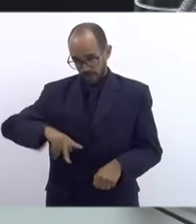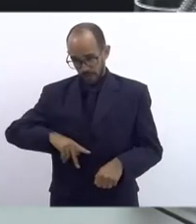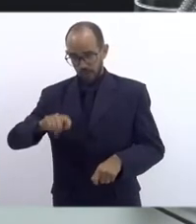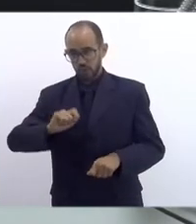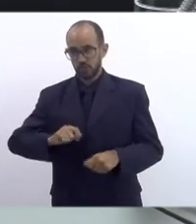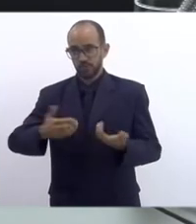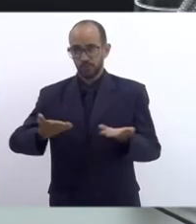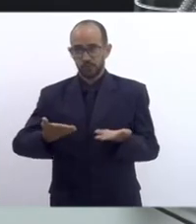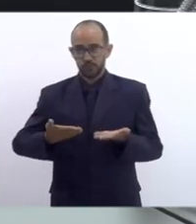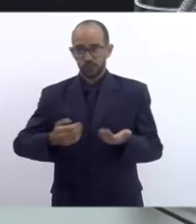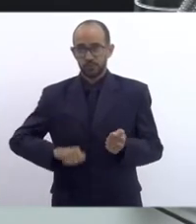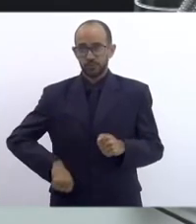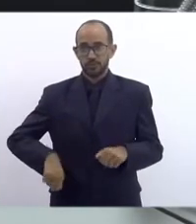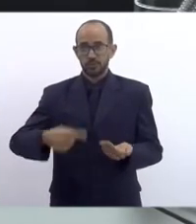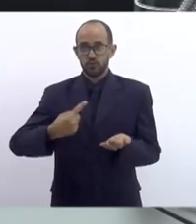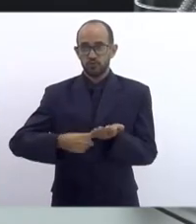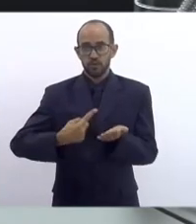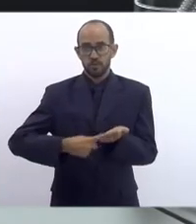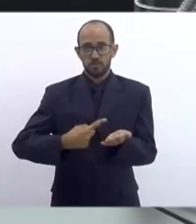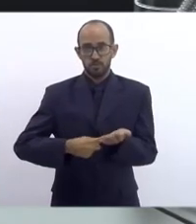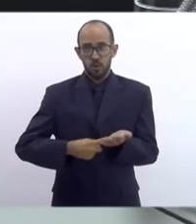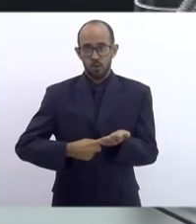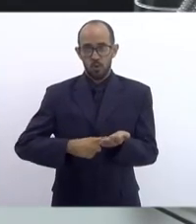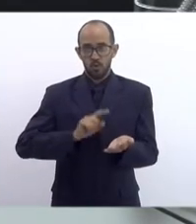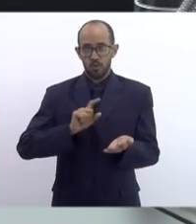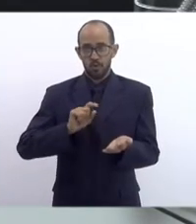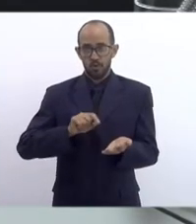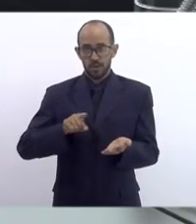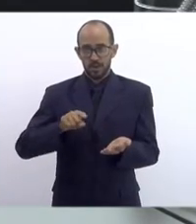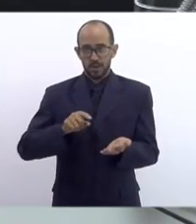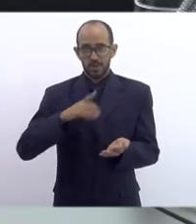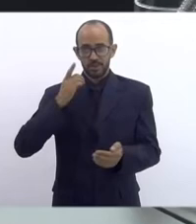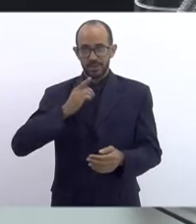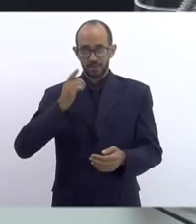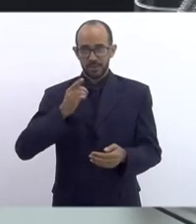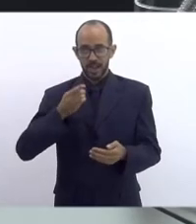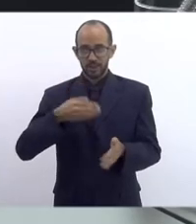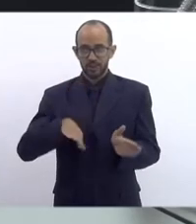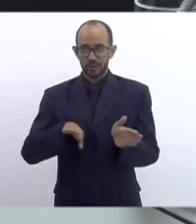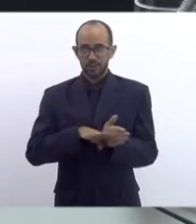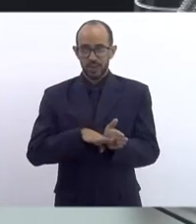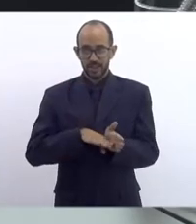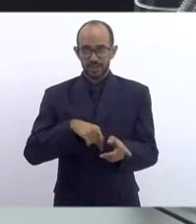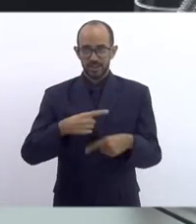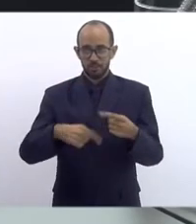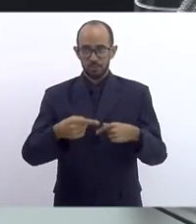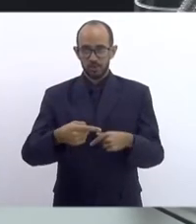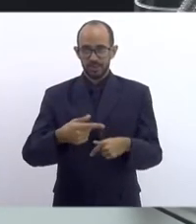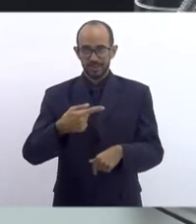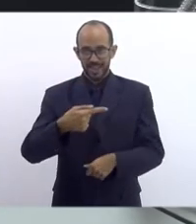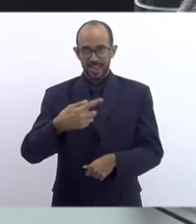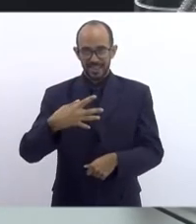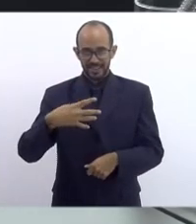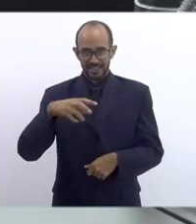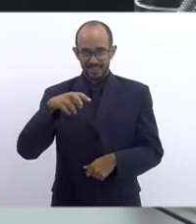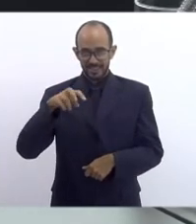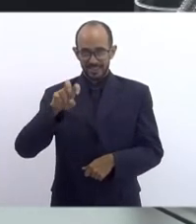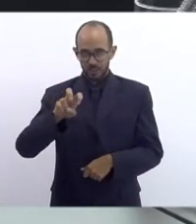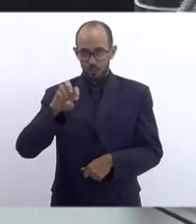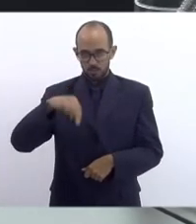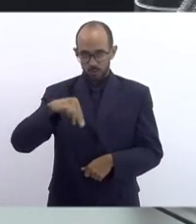hoje a gente firmou jurisprudência de que o deputado que chegue depois de 75 do tempo